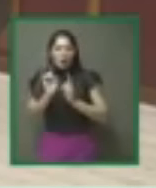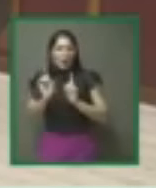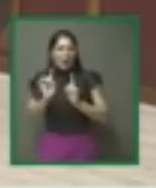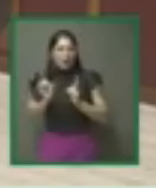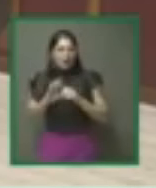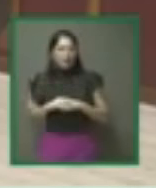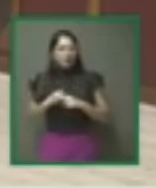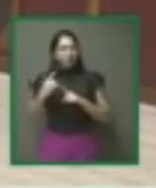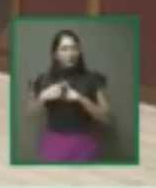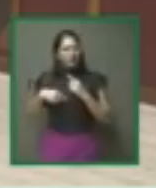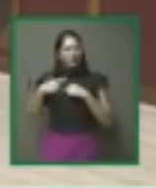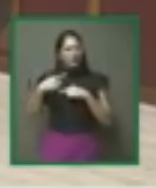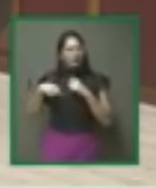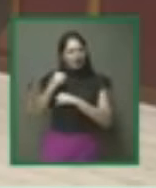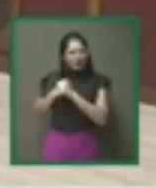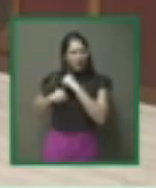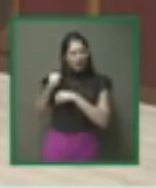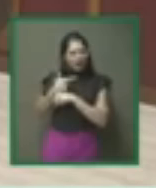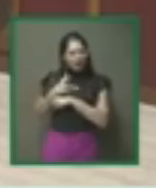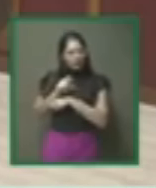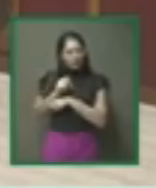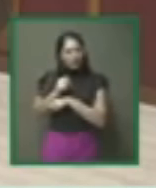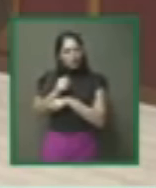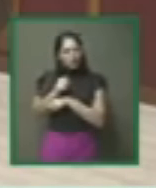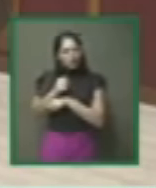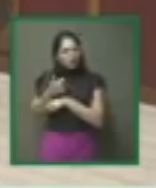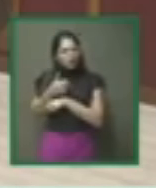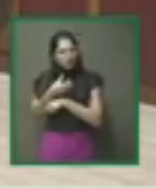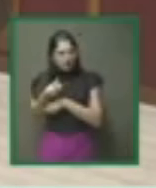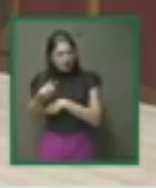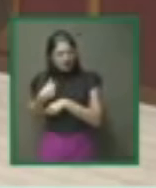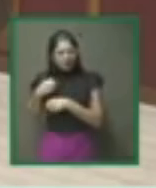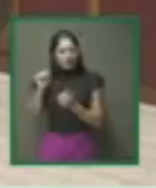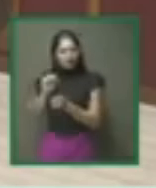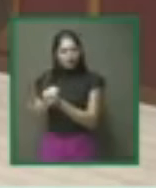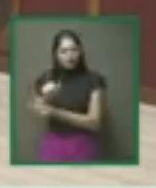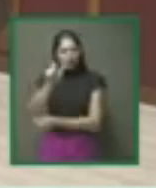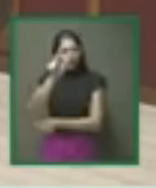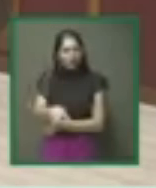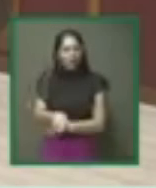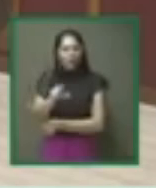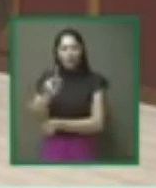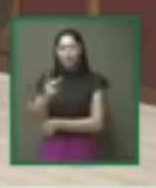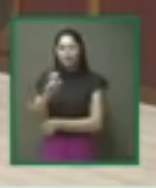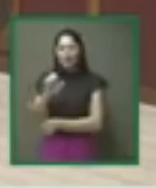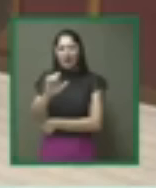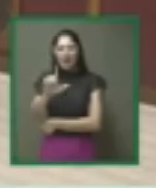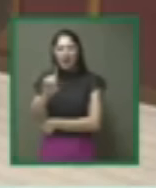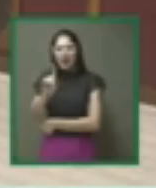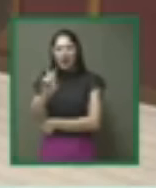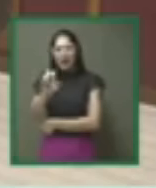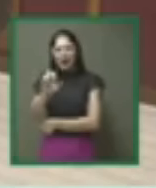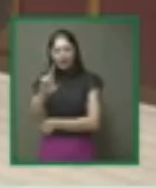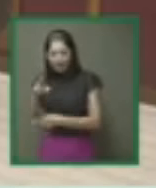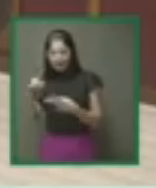em 2016, até que ele saísse da casa do Helder, ele se relacionava com o Helder, comigo, com